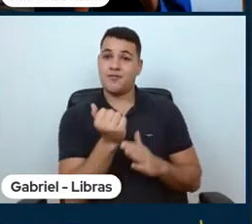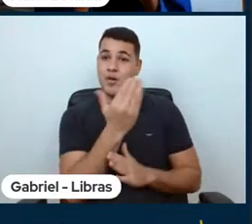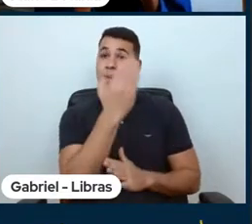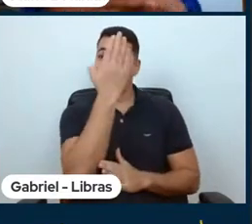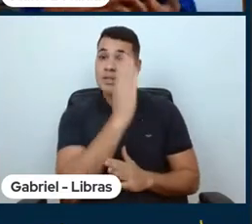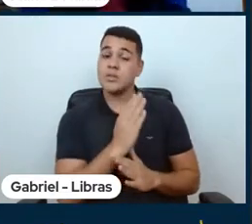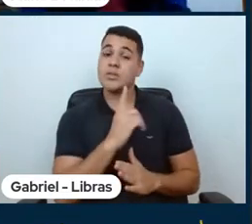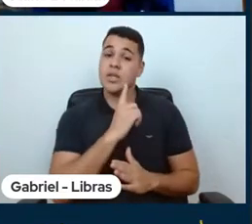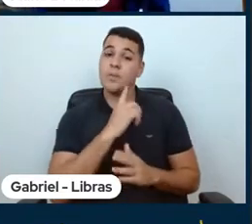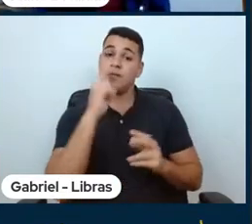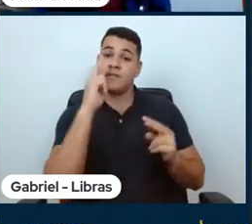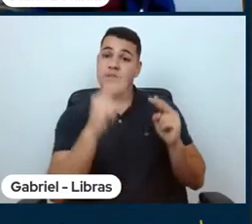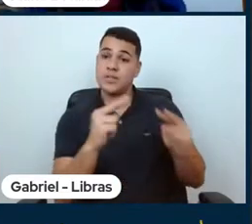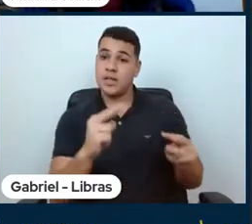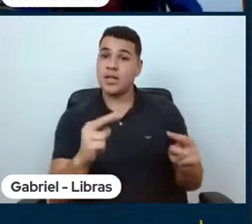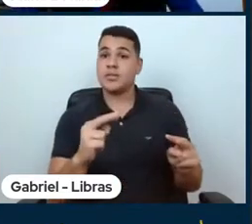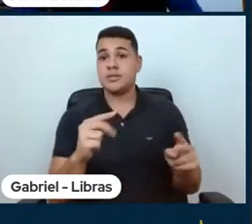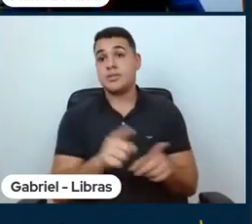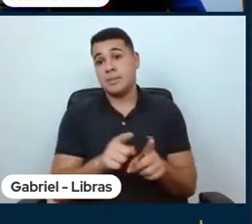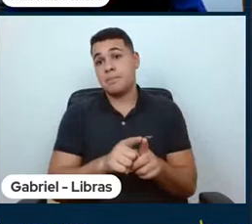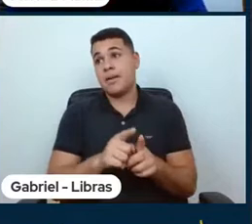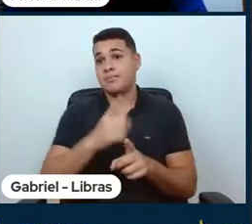visibilidade multinacional.